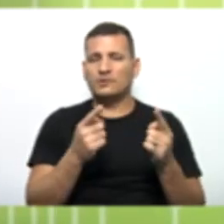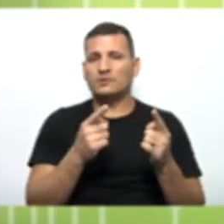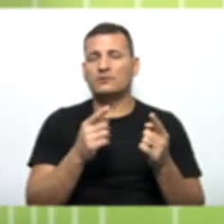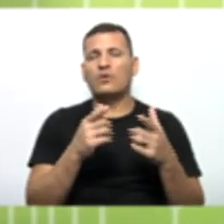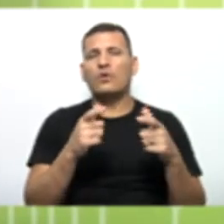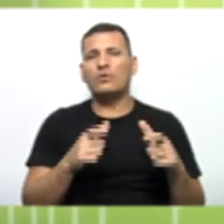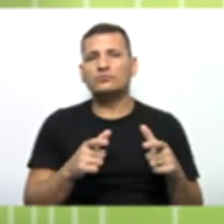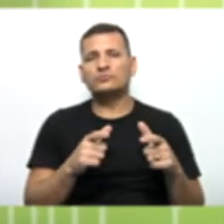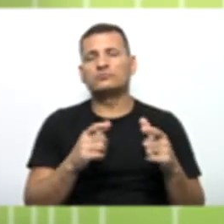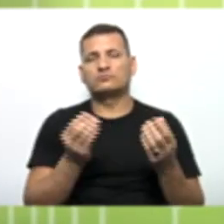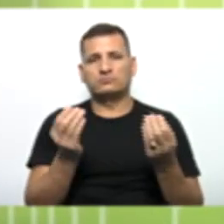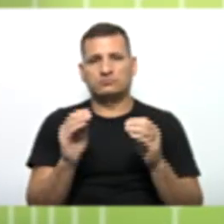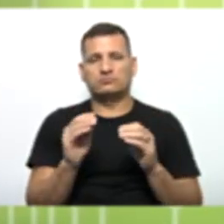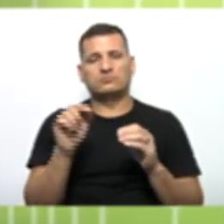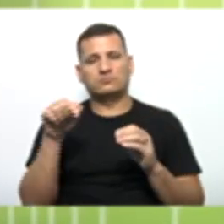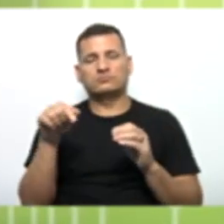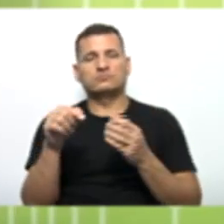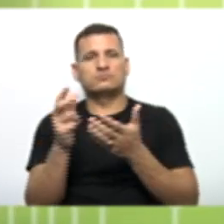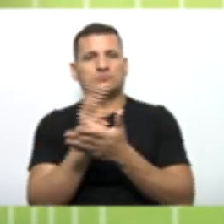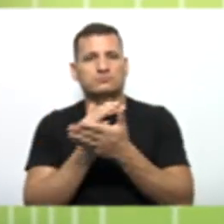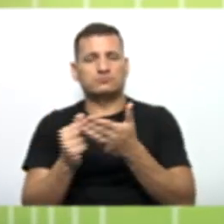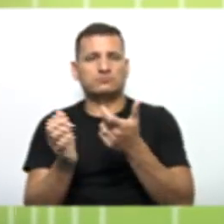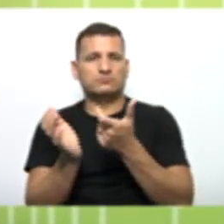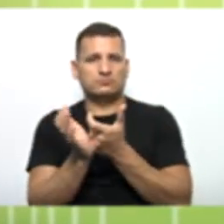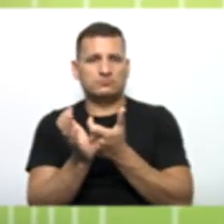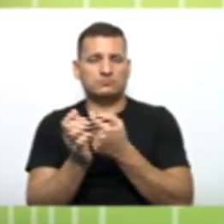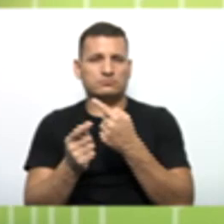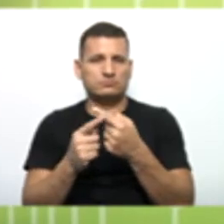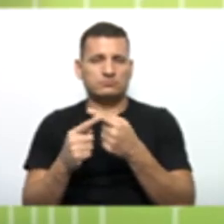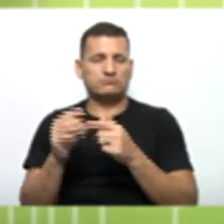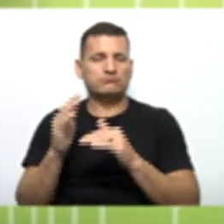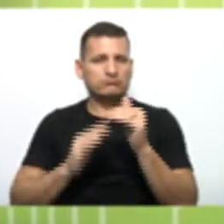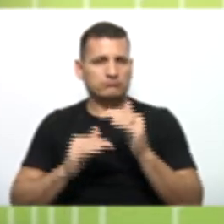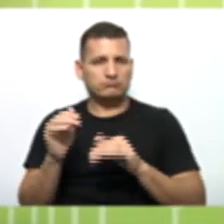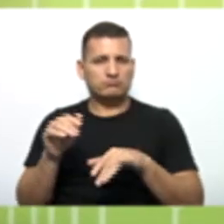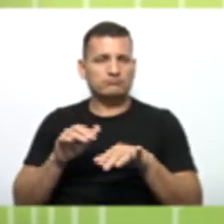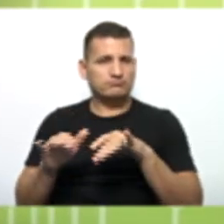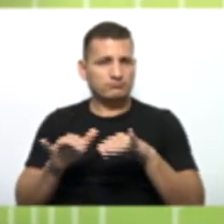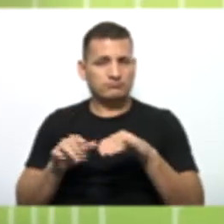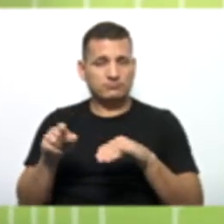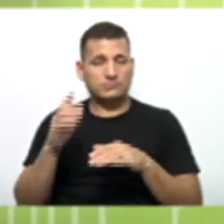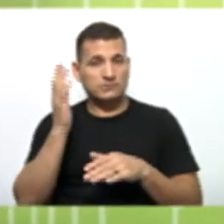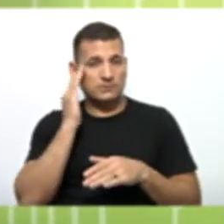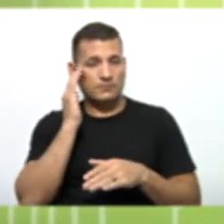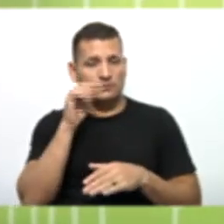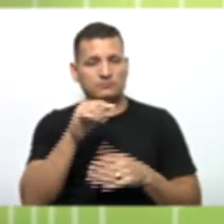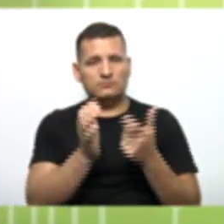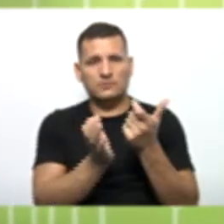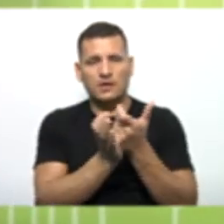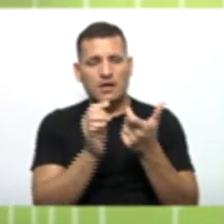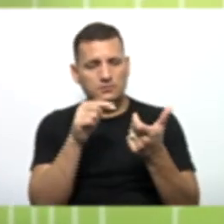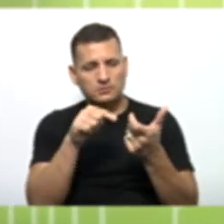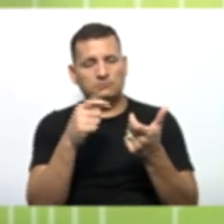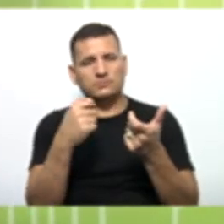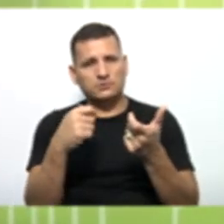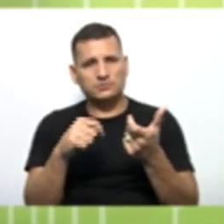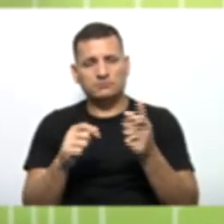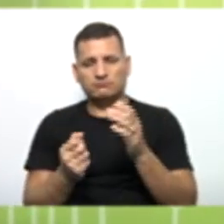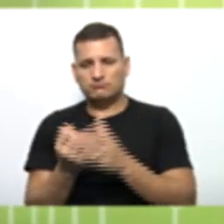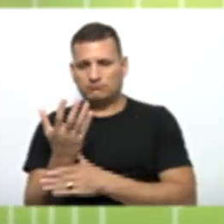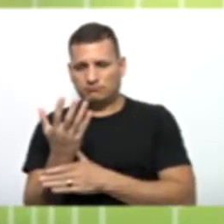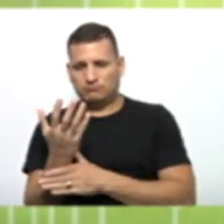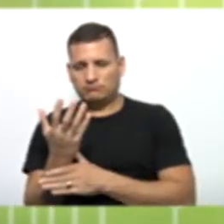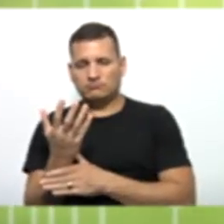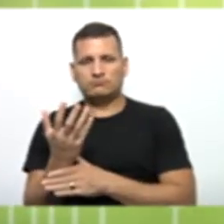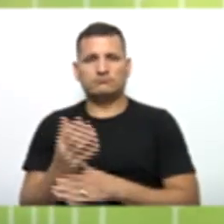aqui no diagrama de classe, certo? Porque o programador vai saber que aquela classe vai existir e ela vai ter que ser criada,